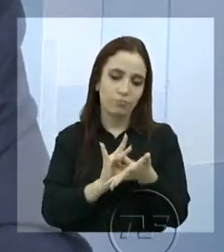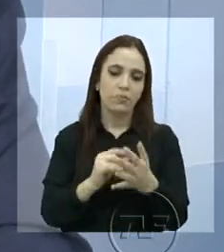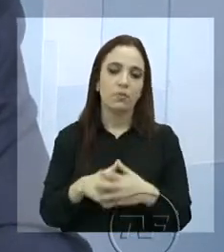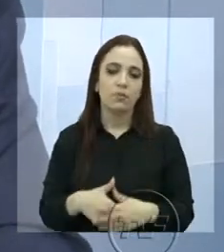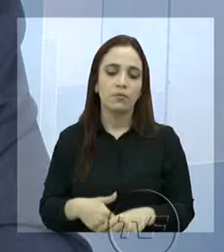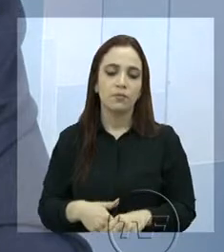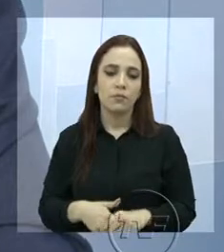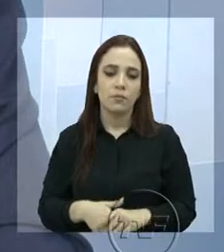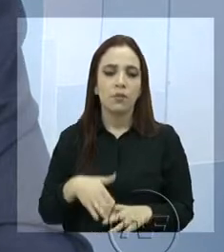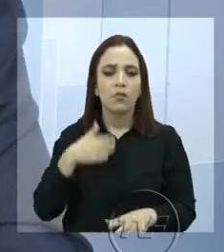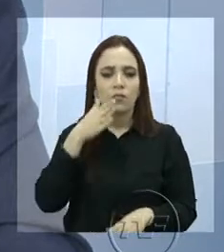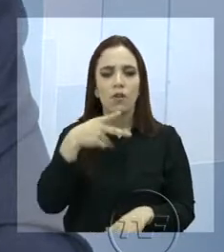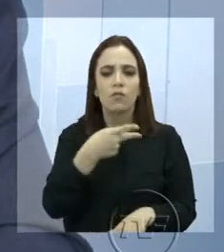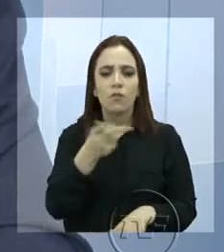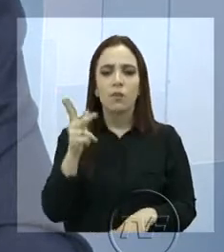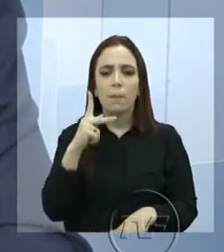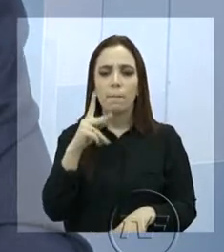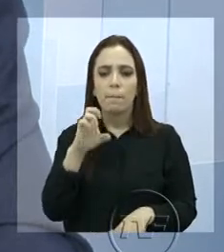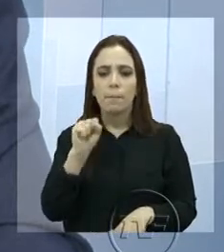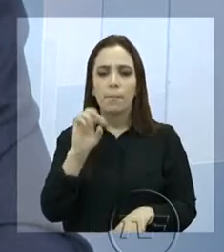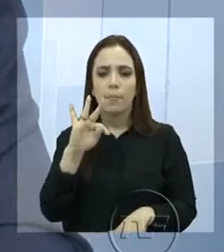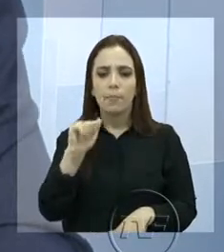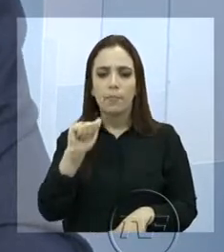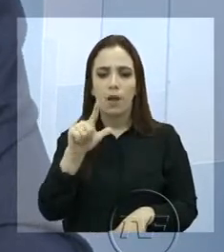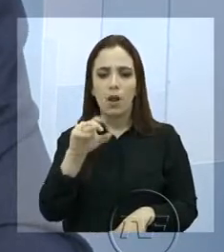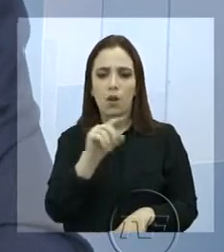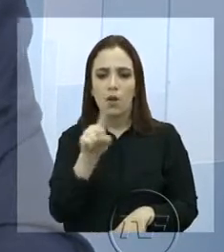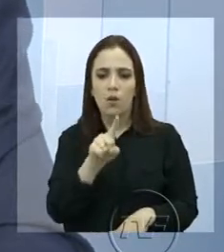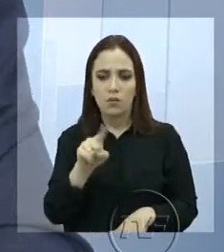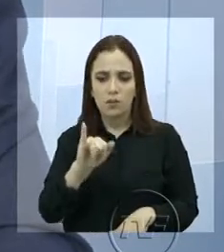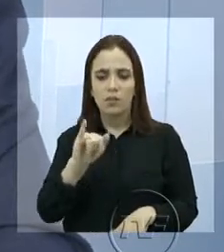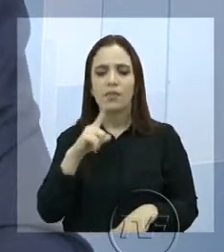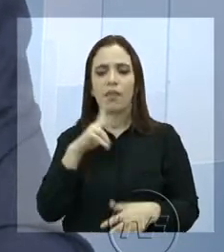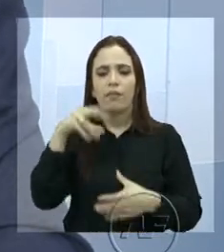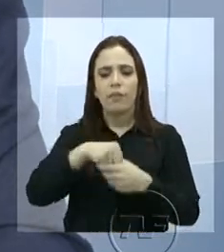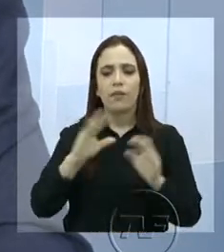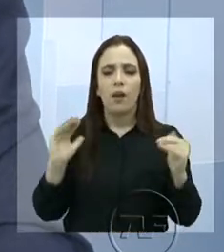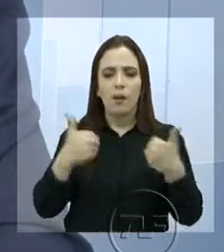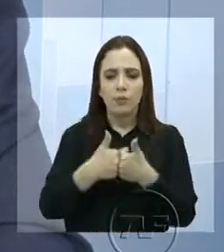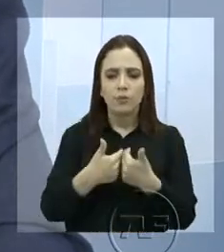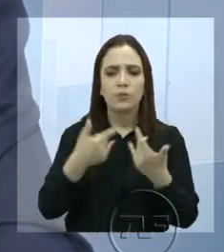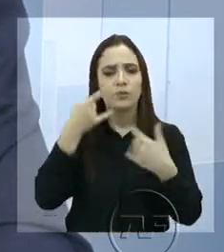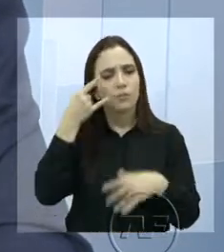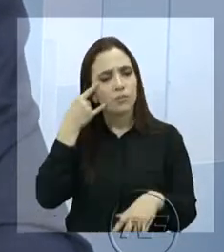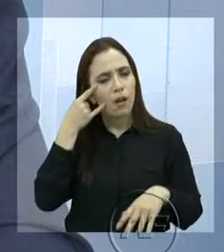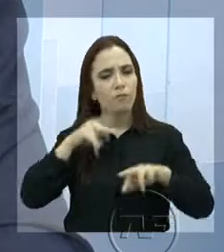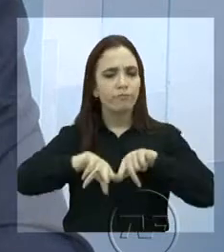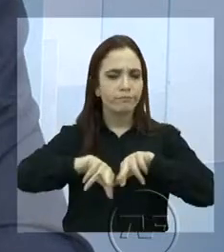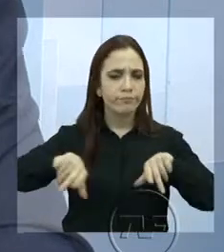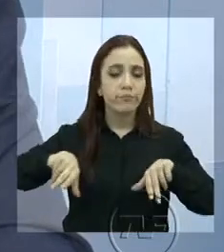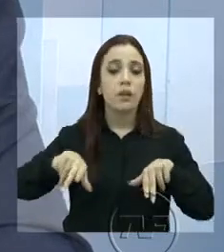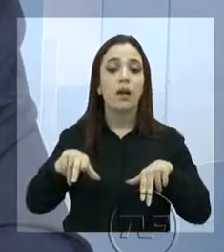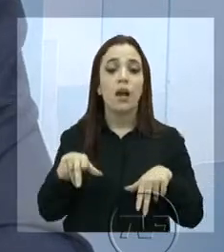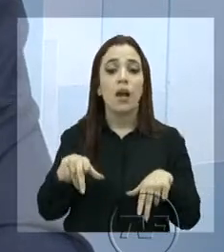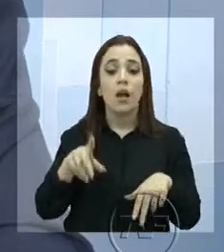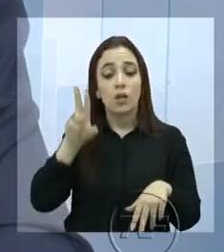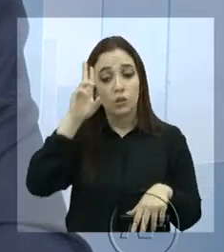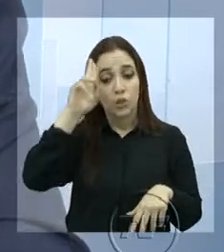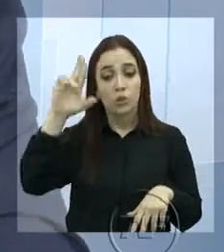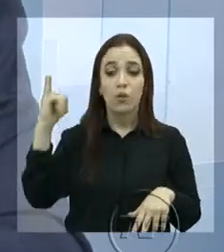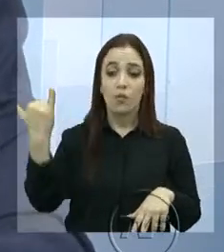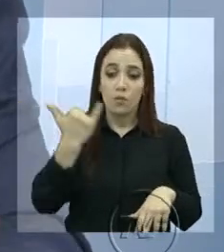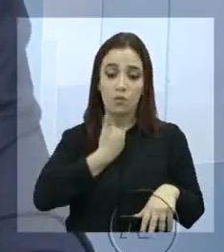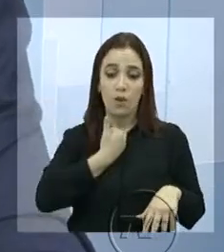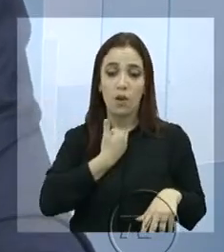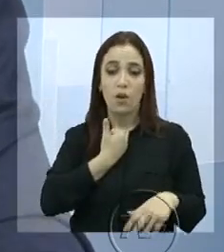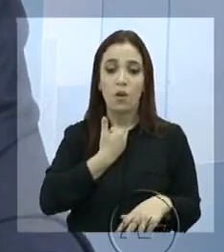visitando o Instituto Pestalozzi, que trabalha com crianças autistas, com crianças com síndrome de Down, e uma das diretoras nos disse que